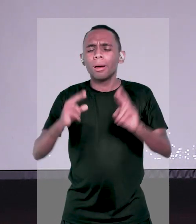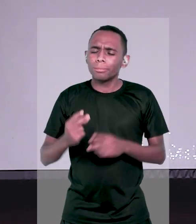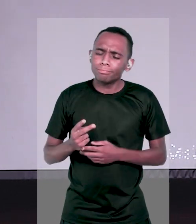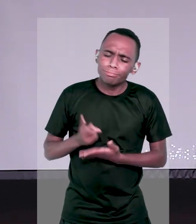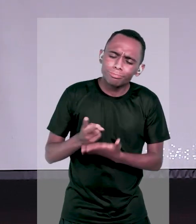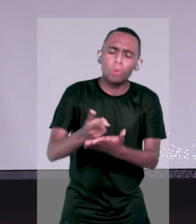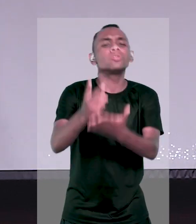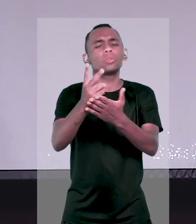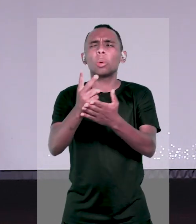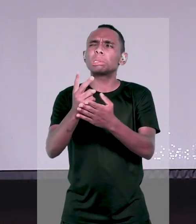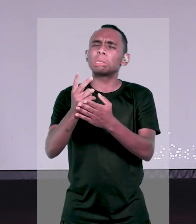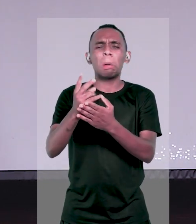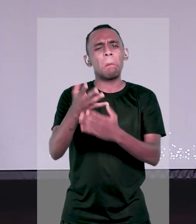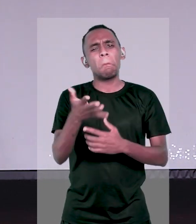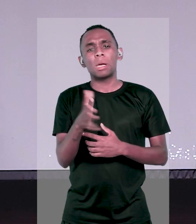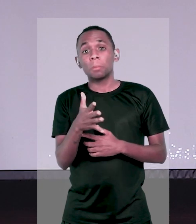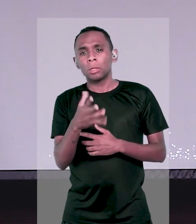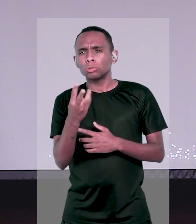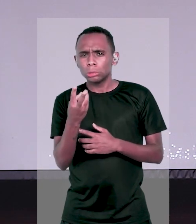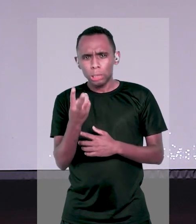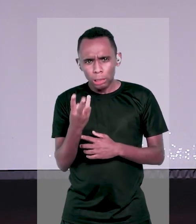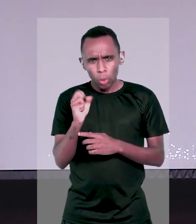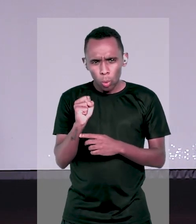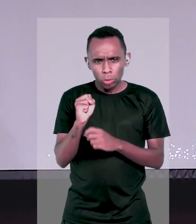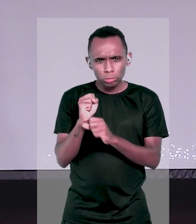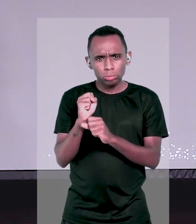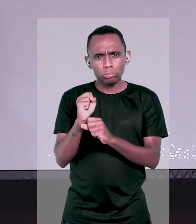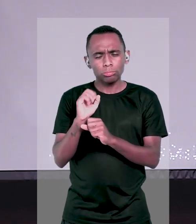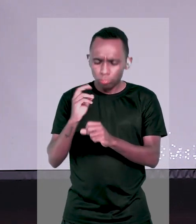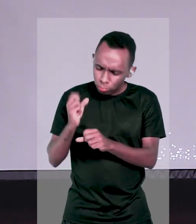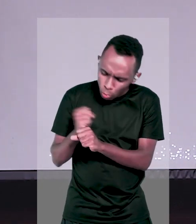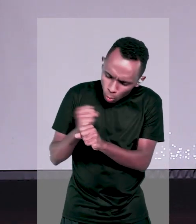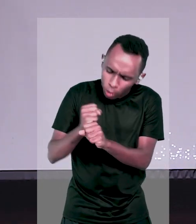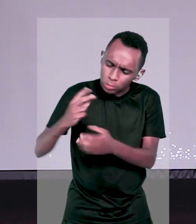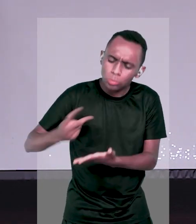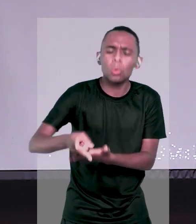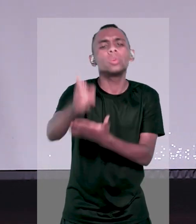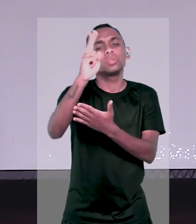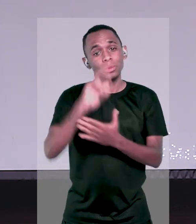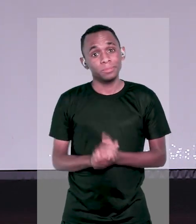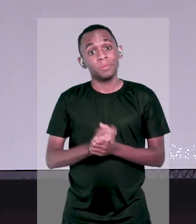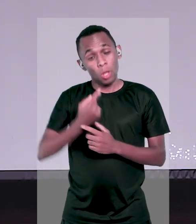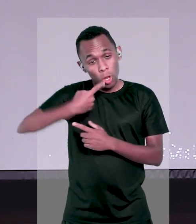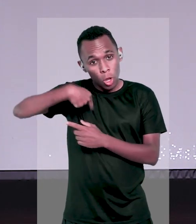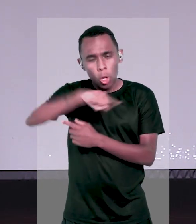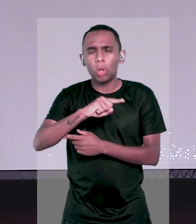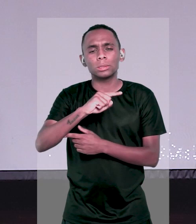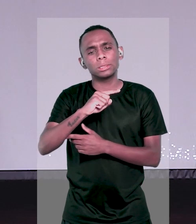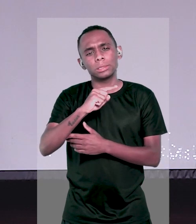escritor e apresentador Afonso Borges é um homem branco, de cabelos longos e barba grisalhos. 38 anos aqui.